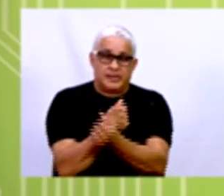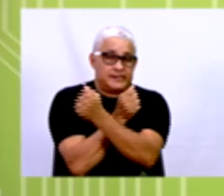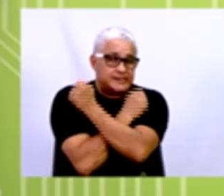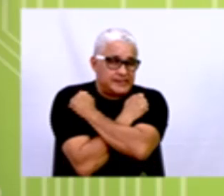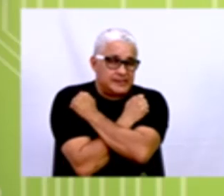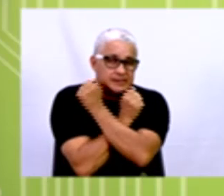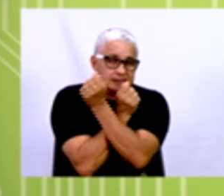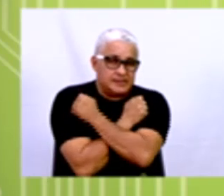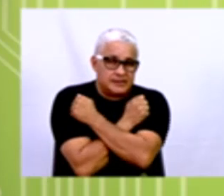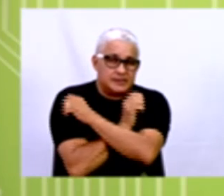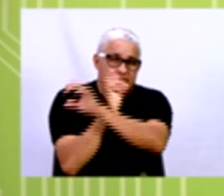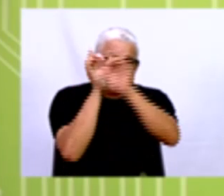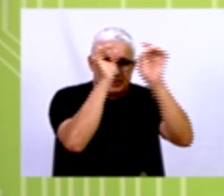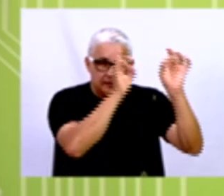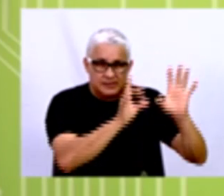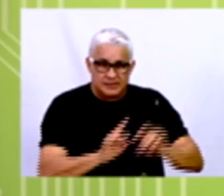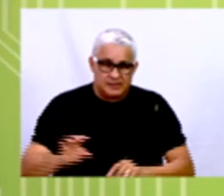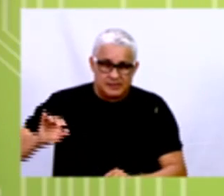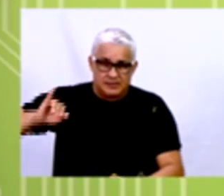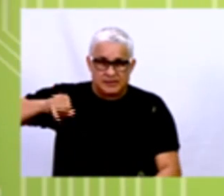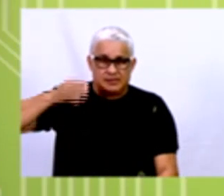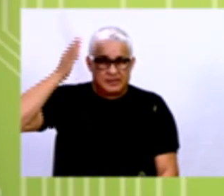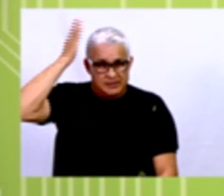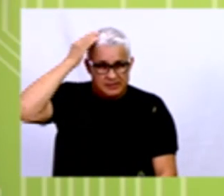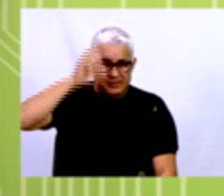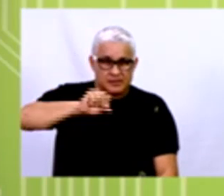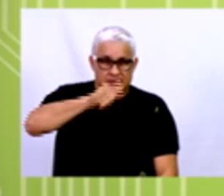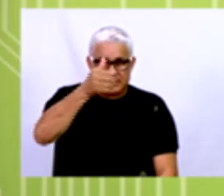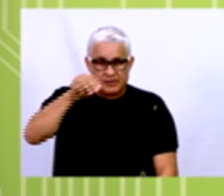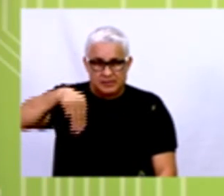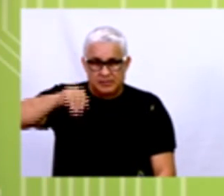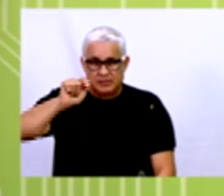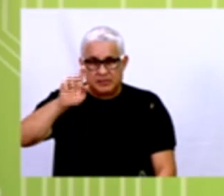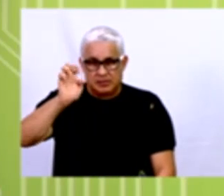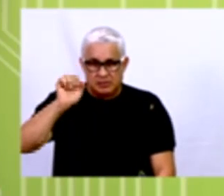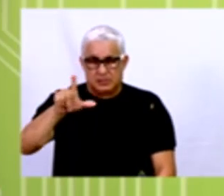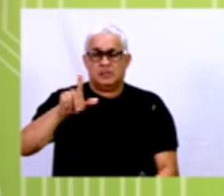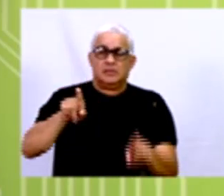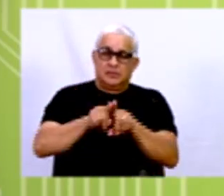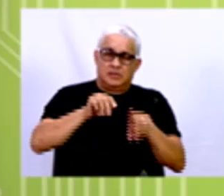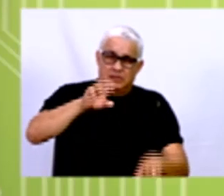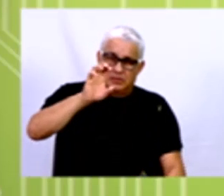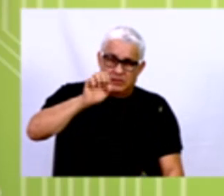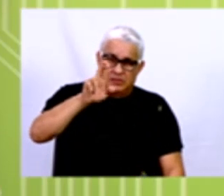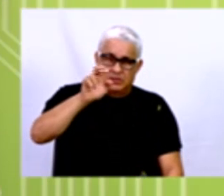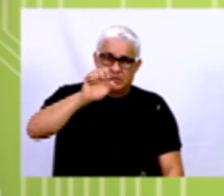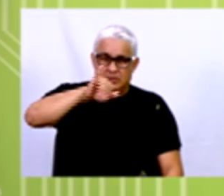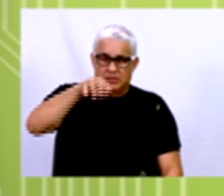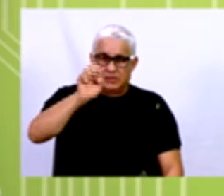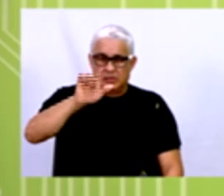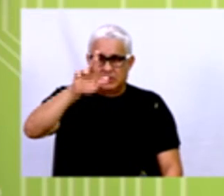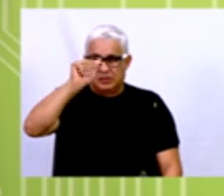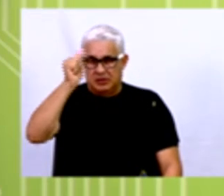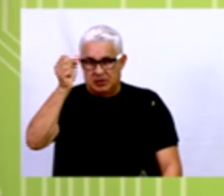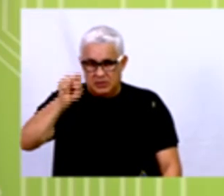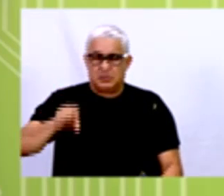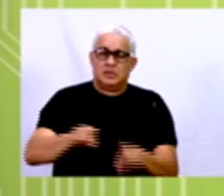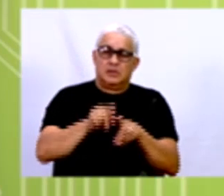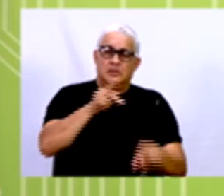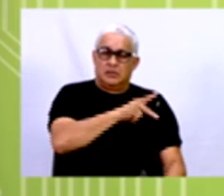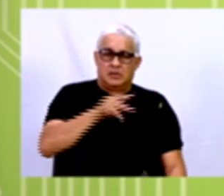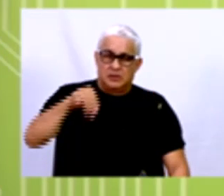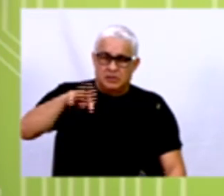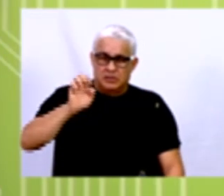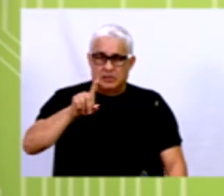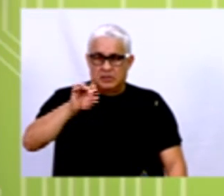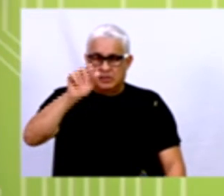abraço especial para Ji-Paraná, São Miguel, Cerejeiras, Presidente Médici, Espigão do Oeste,